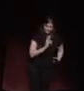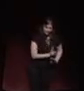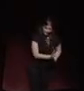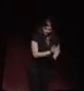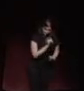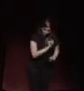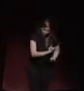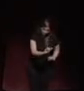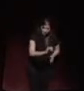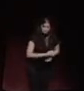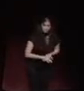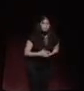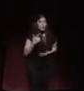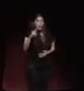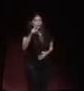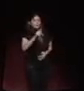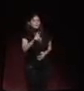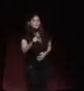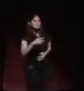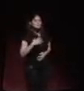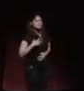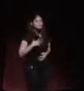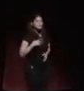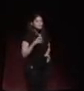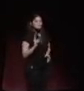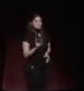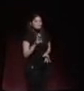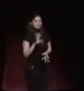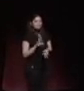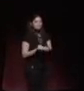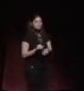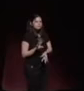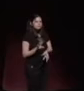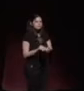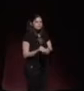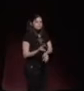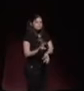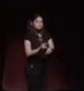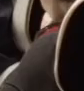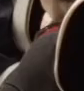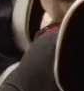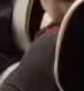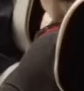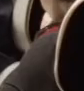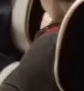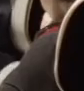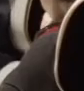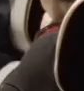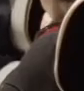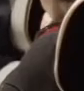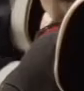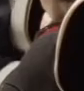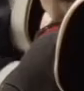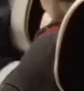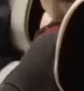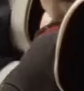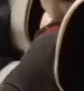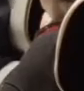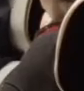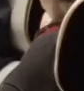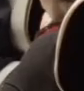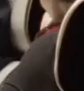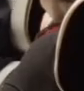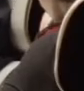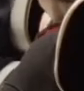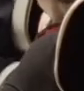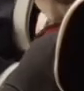outra professora era uma mulher muito sucinta, assim, muito... E aí quando ele ia contar a mesma história para ela, ele contava de um